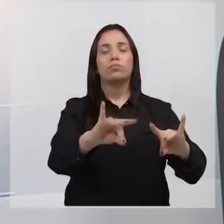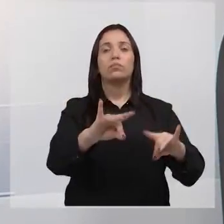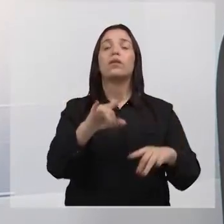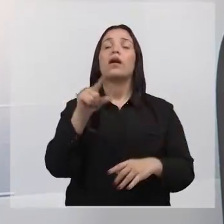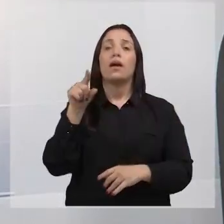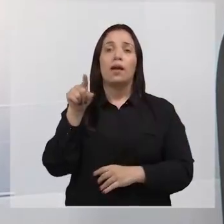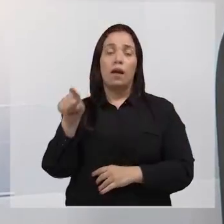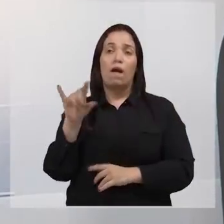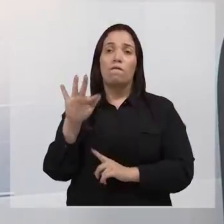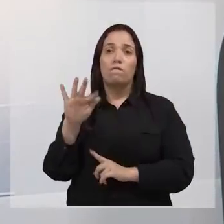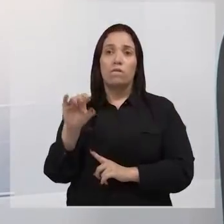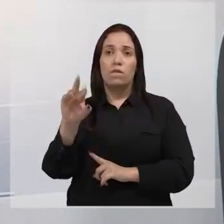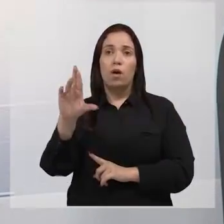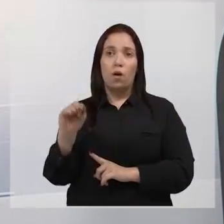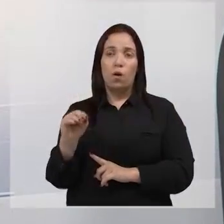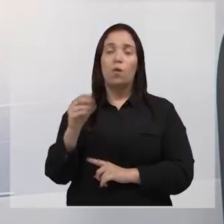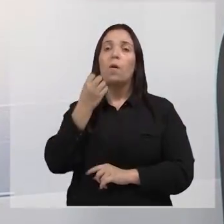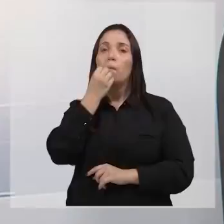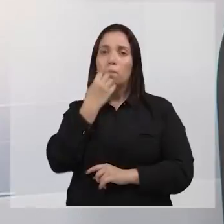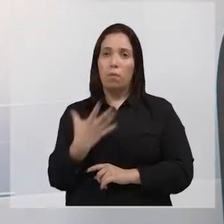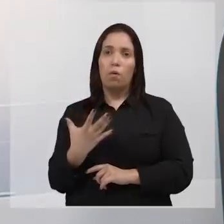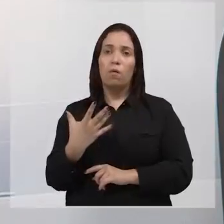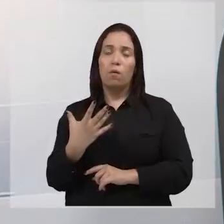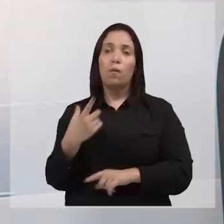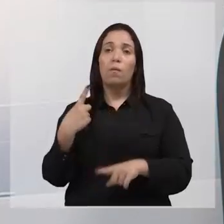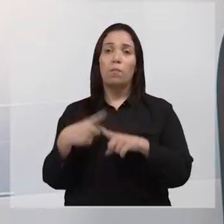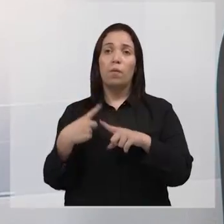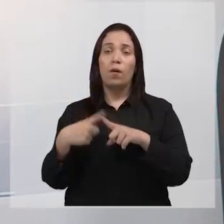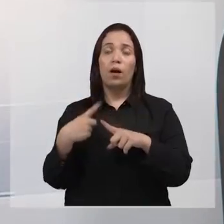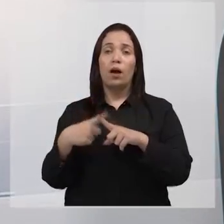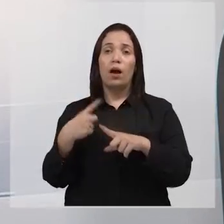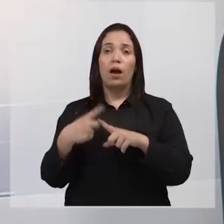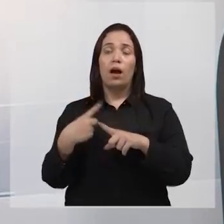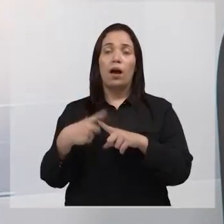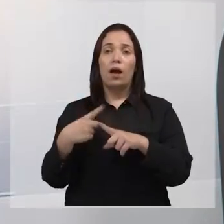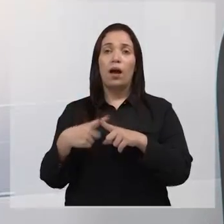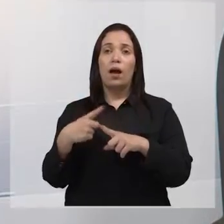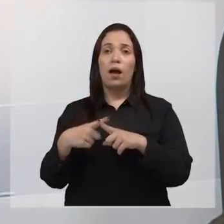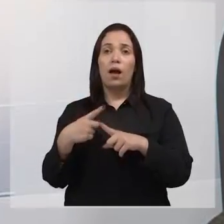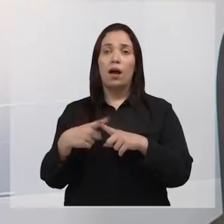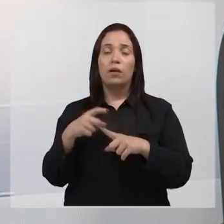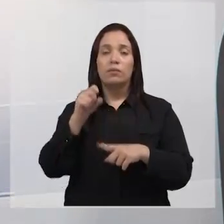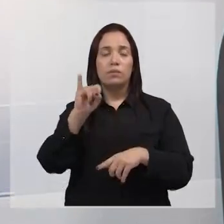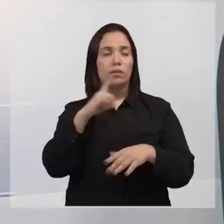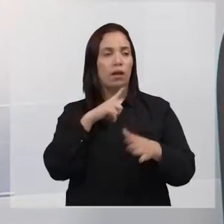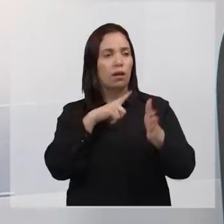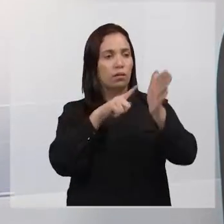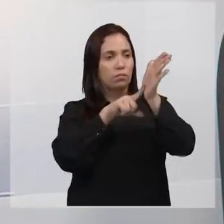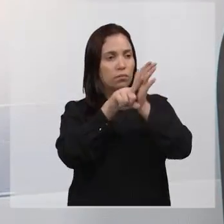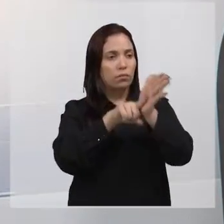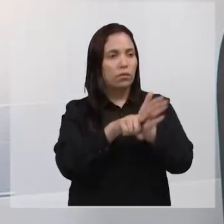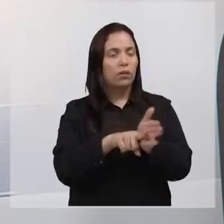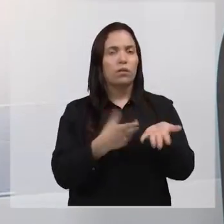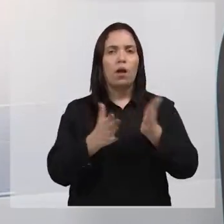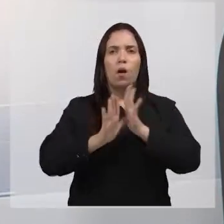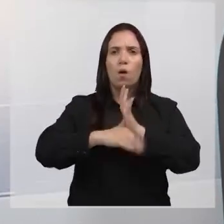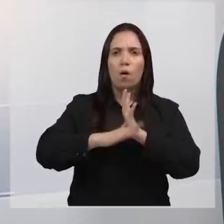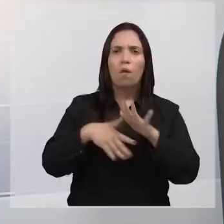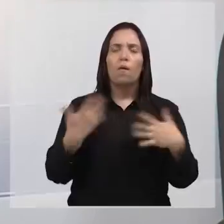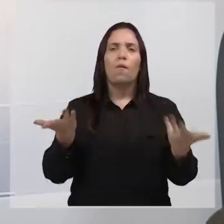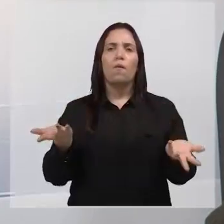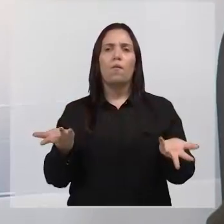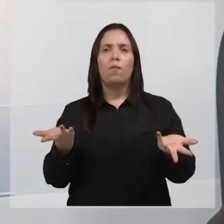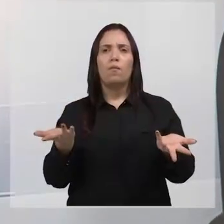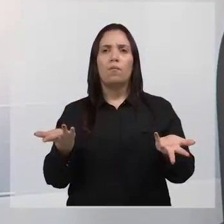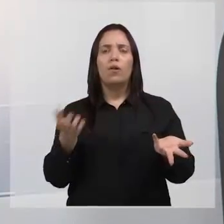positiva. Você protegeria o parlamentar para investigar se estava havendo roubos em determinados departamentos,